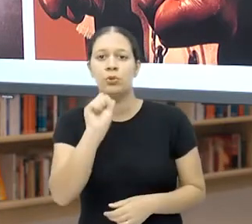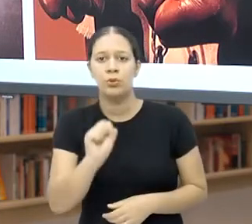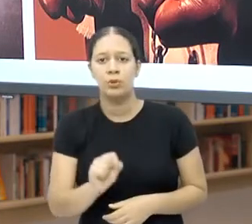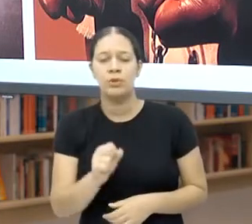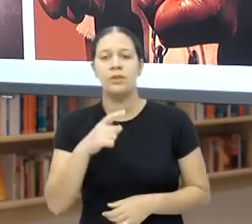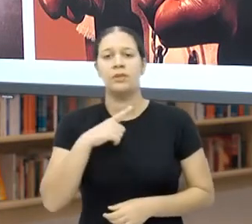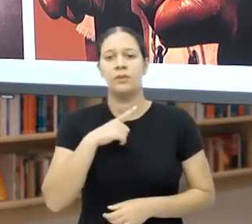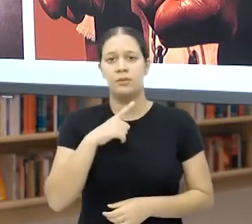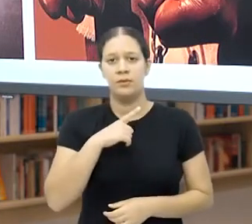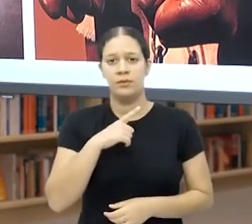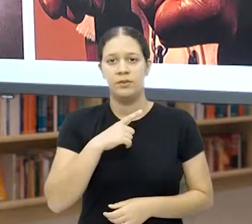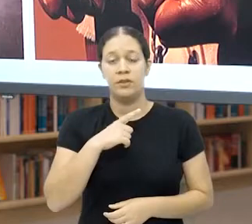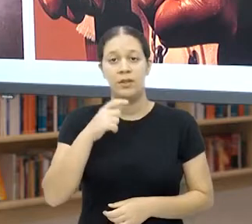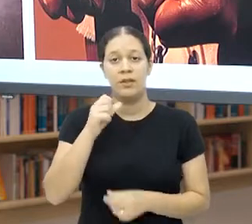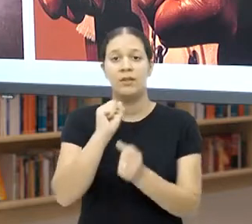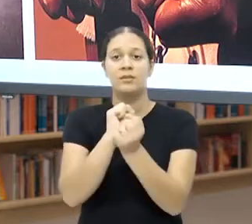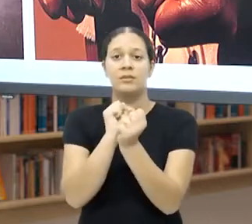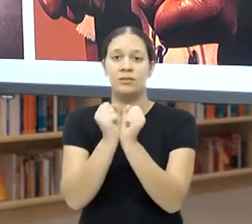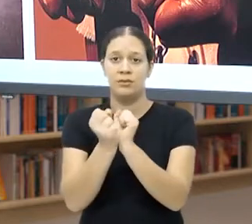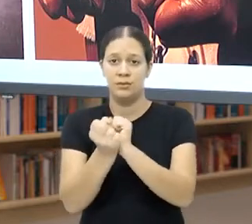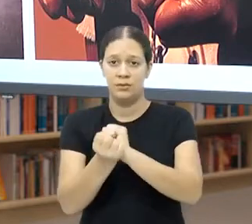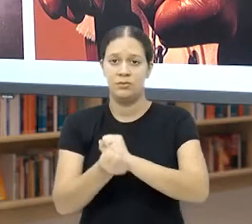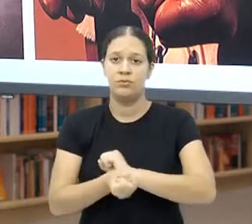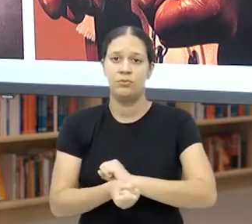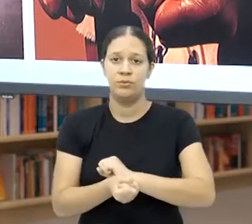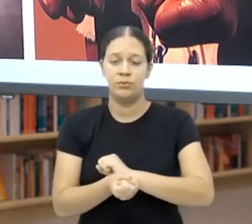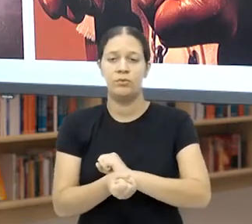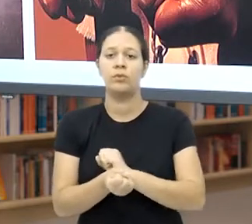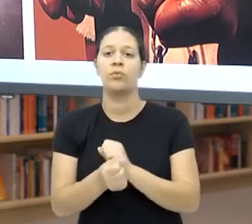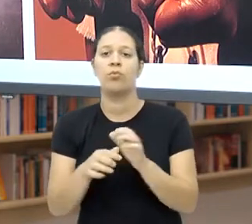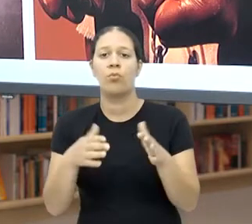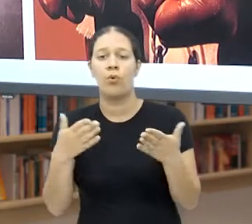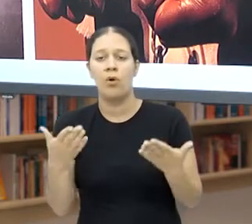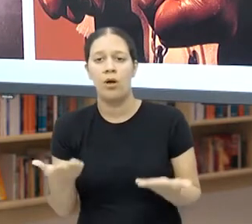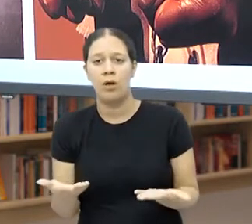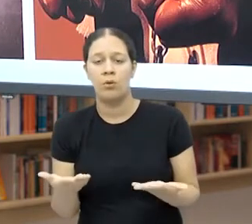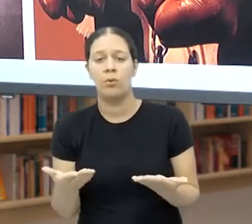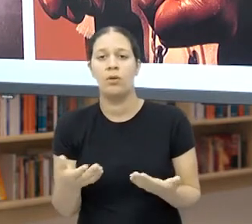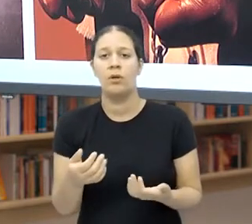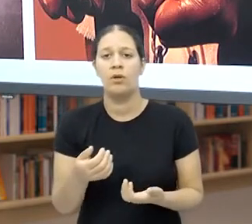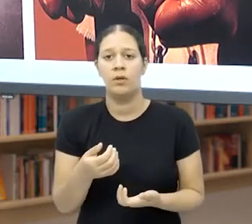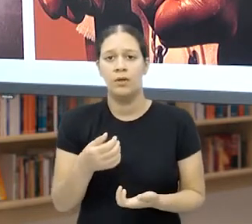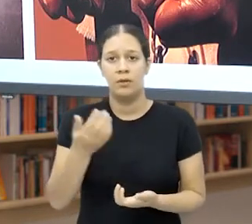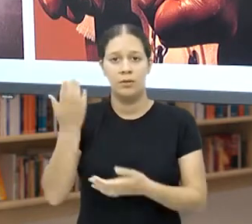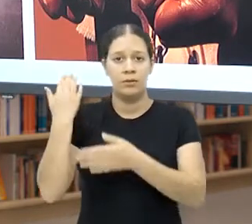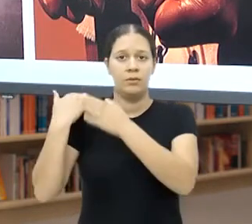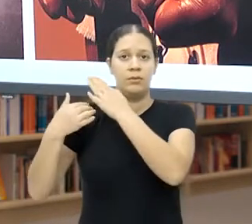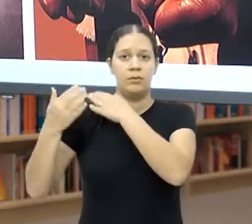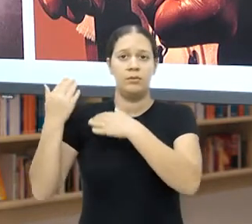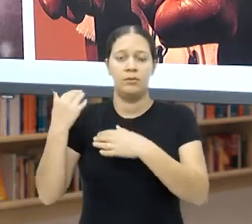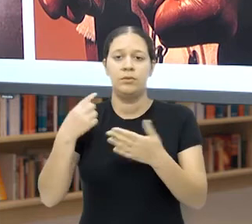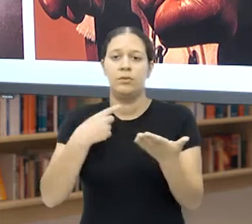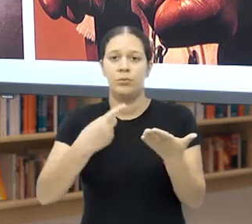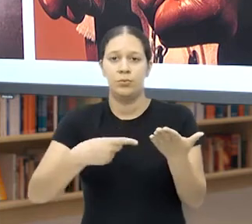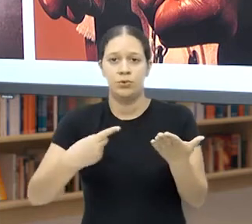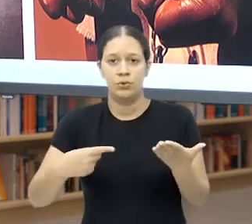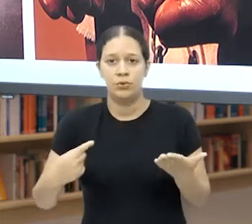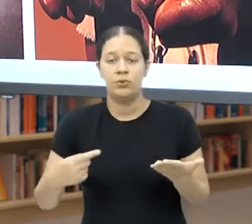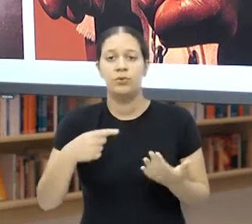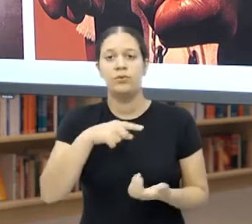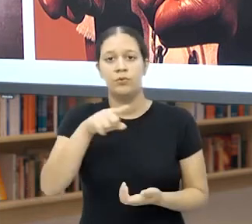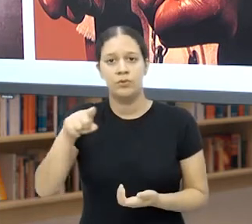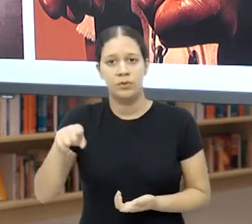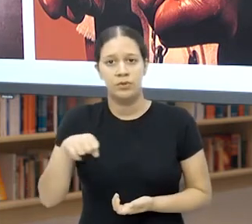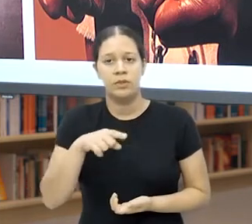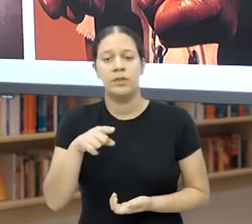a manter a escravidão. Manter por quais princípios? Nós vimos na aula passada e na apostila de vocês tem lá no